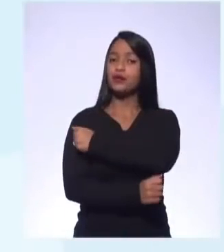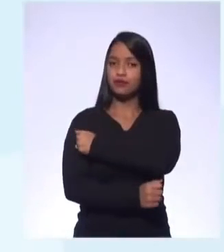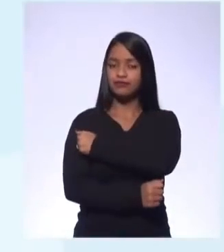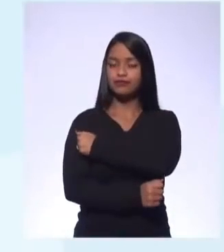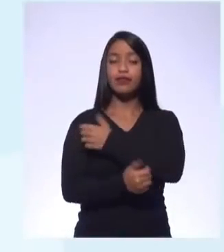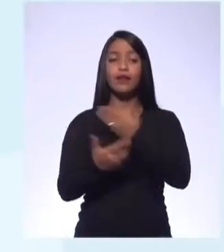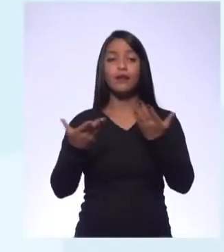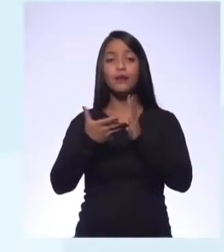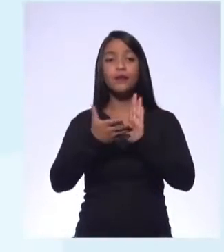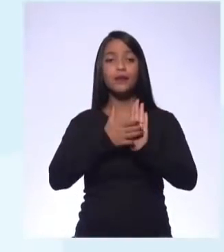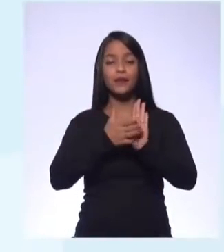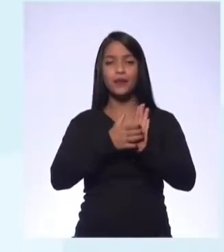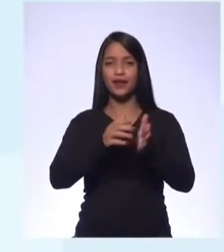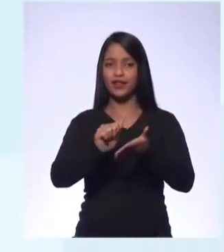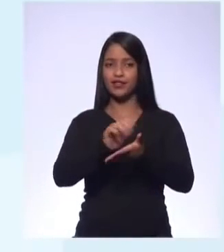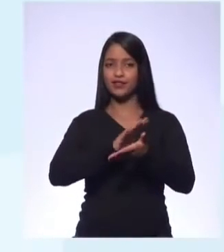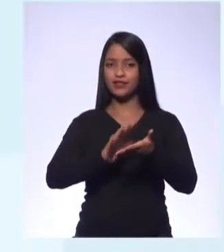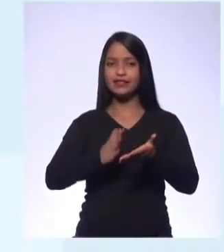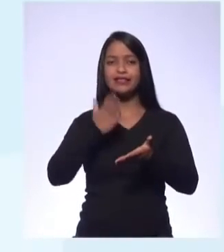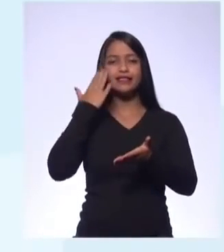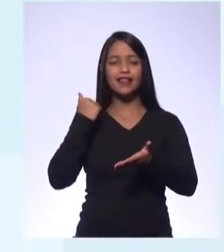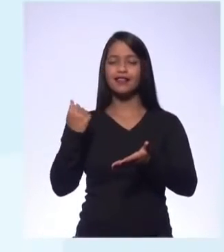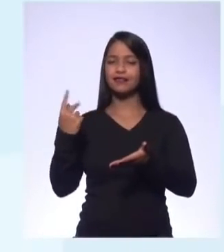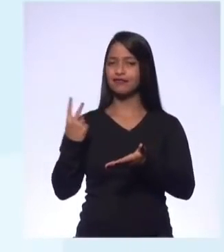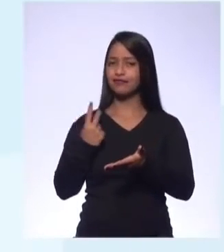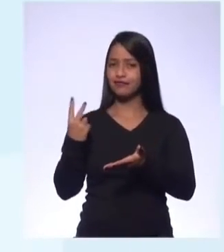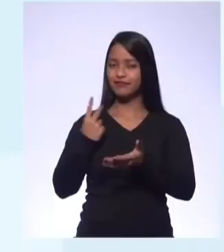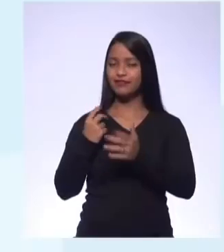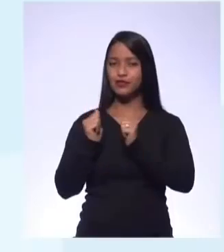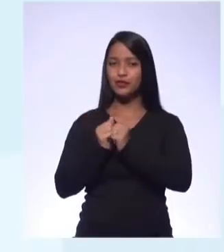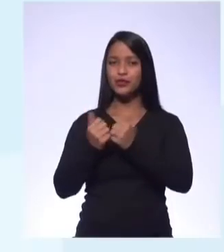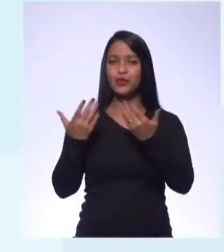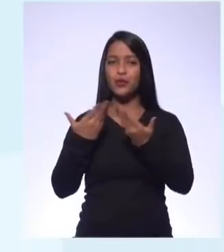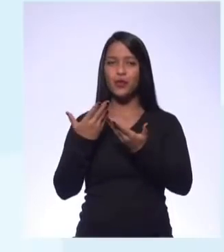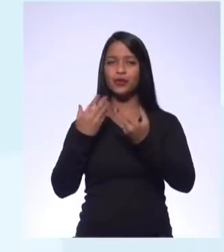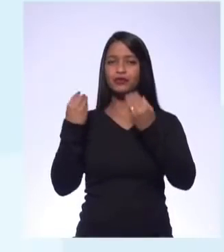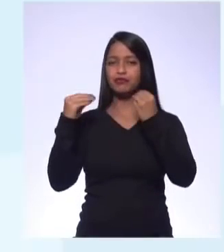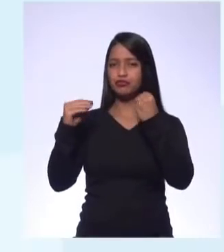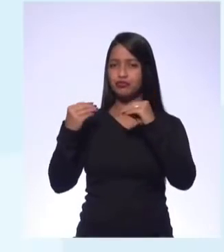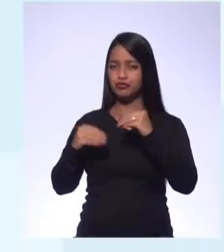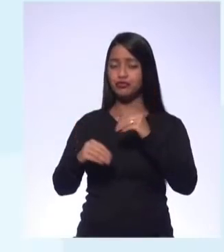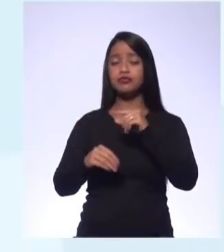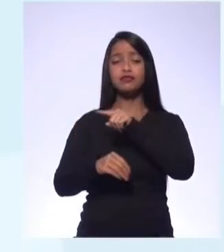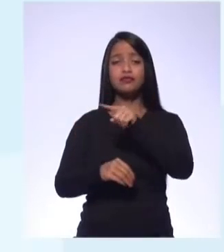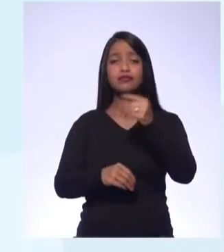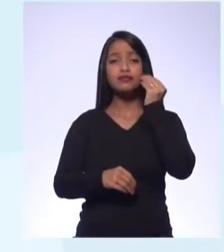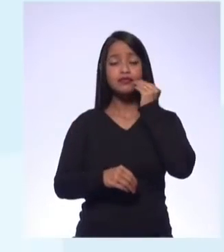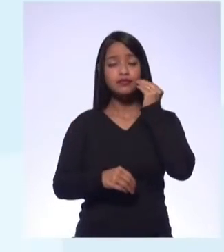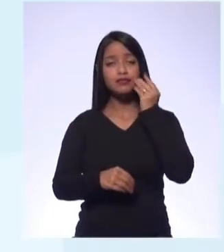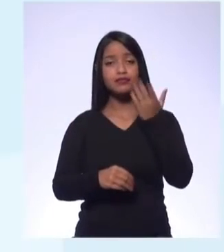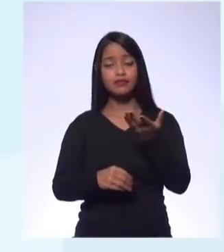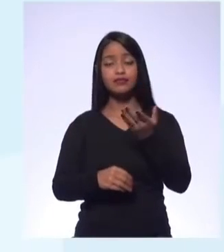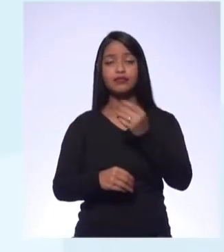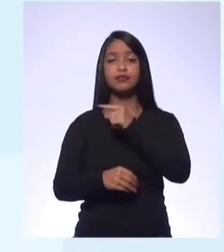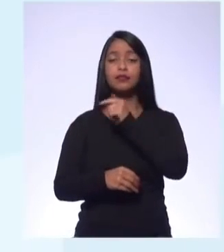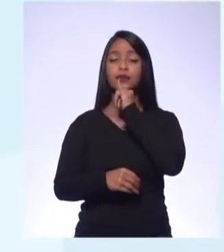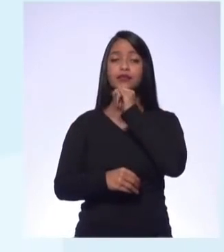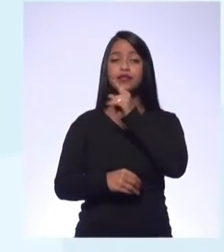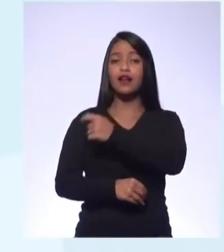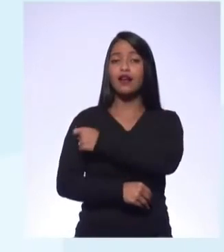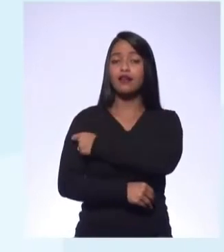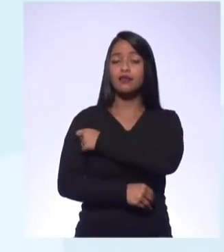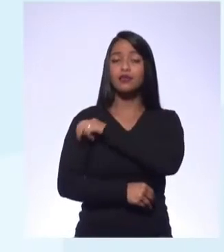aquela situação que eu e o Jonas fizemos aqui, que vocês também fizeram rapidinho? Tenta colocar para o aluno que linguagem eles usariam aí.